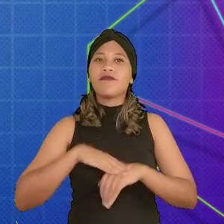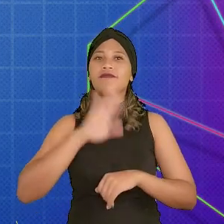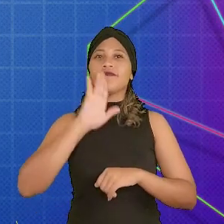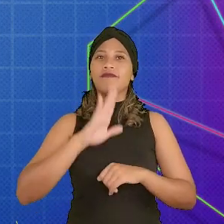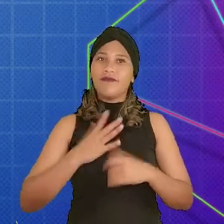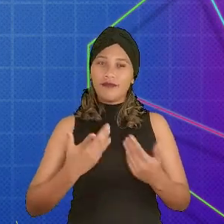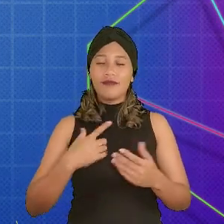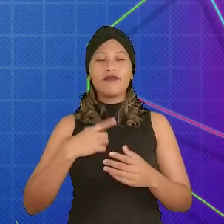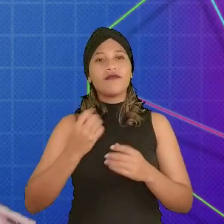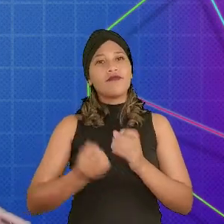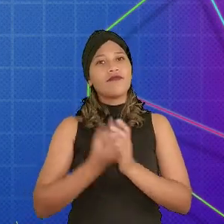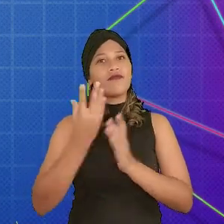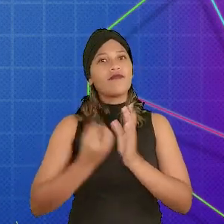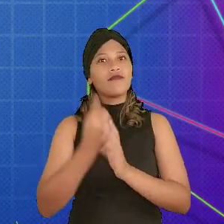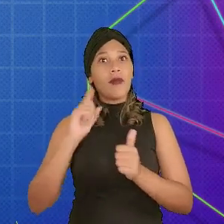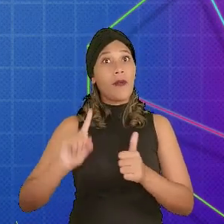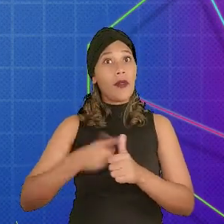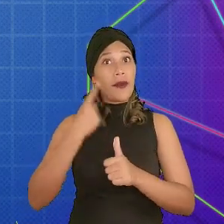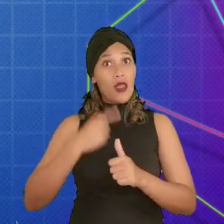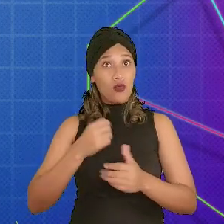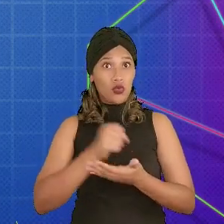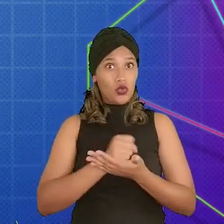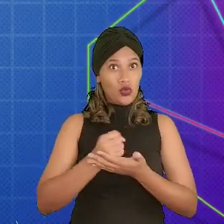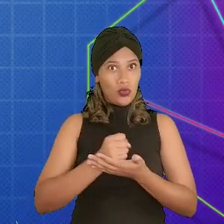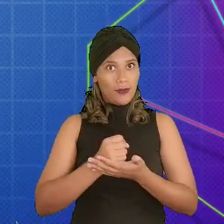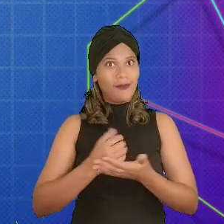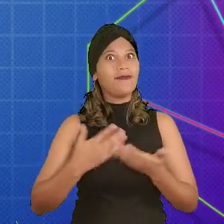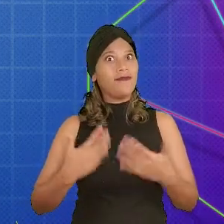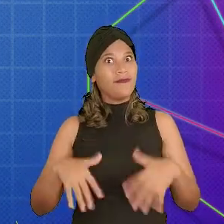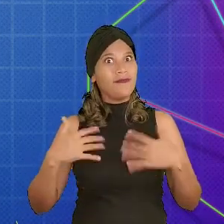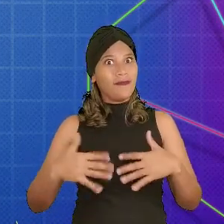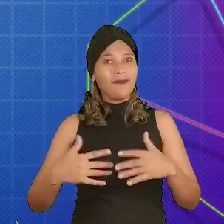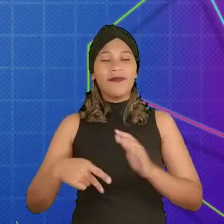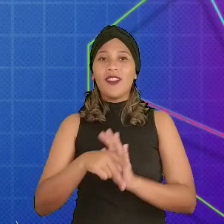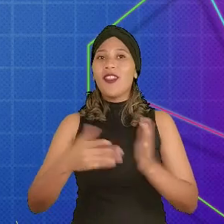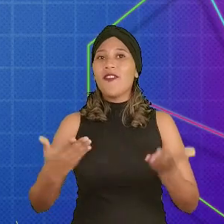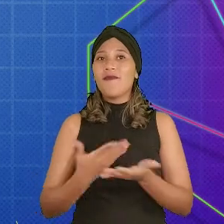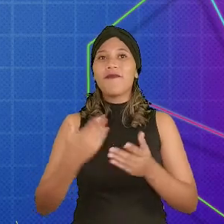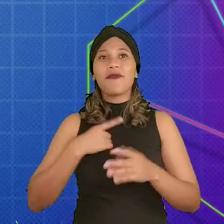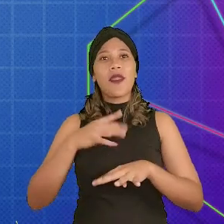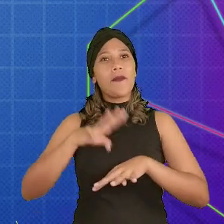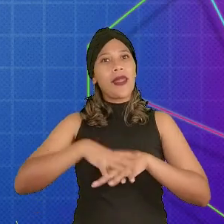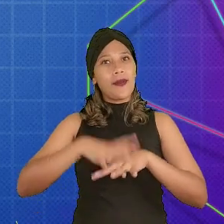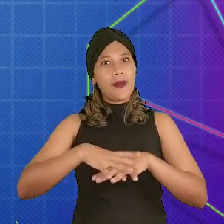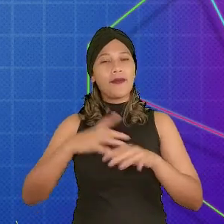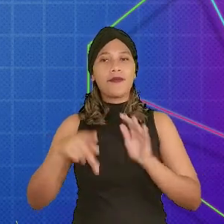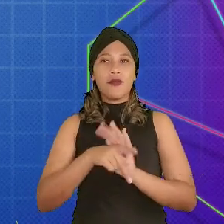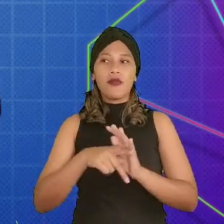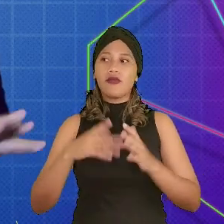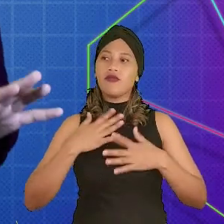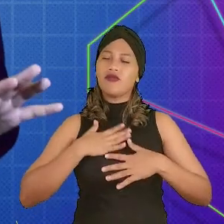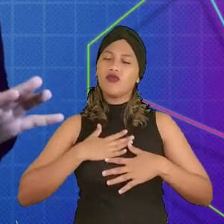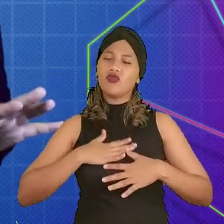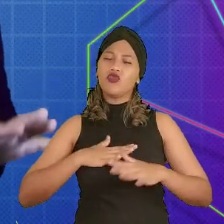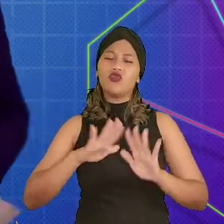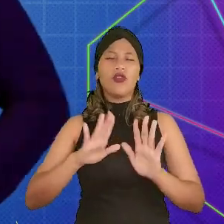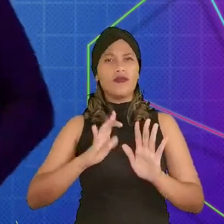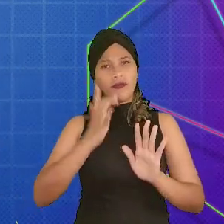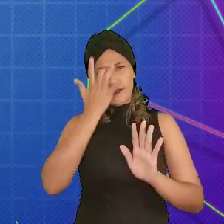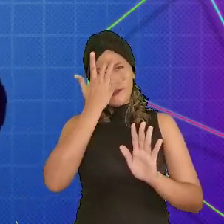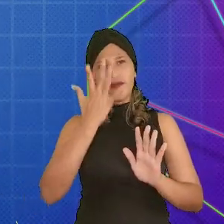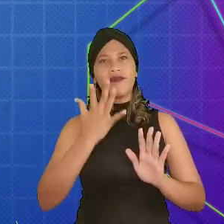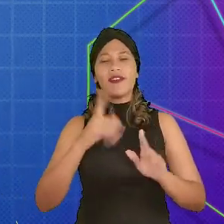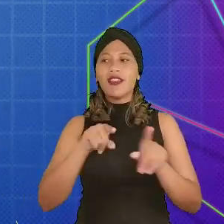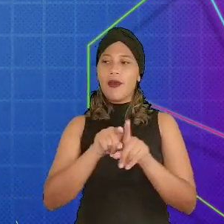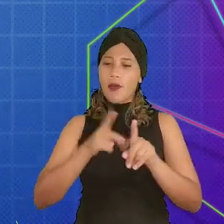de cabeça nisso para criarmos o nosso primeiro jogo. Para isso, usaremos a matemática de uma forma descomplicada